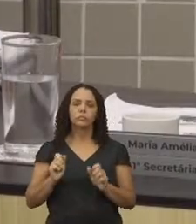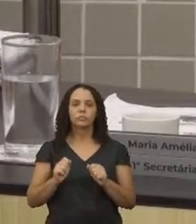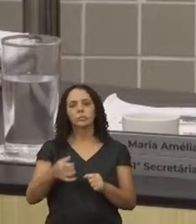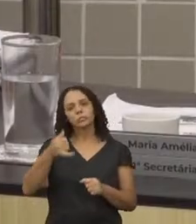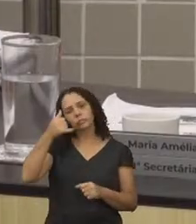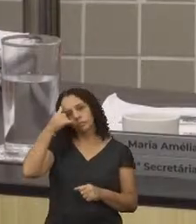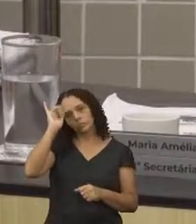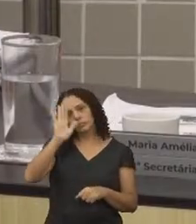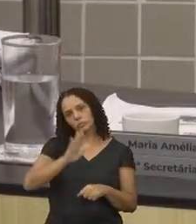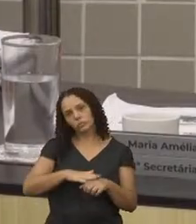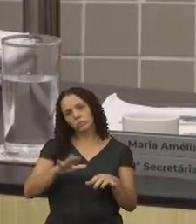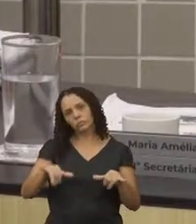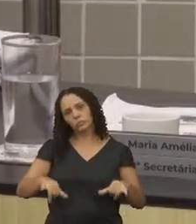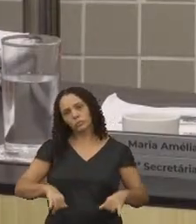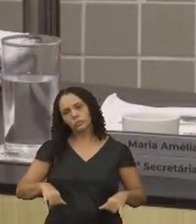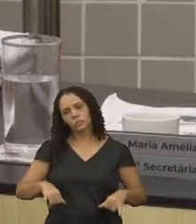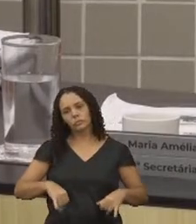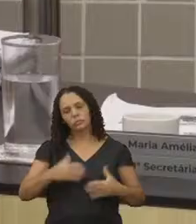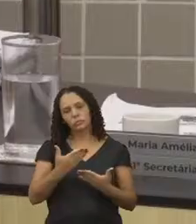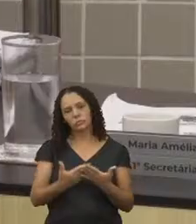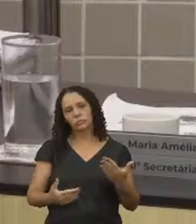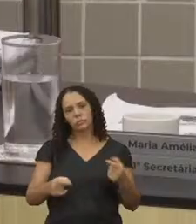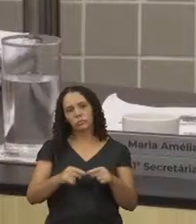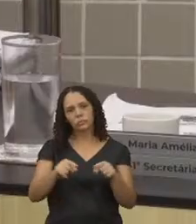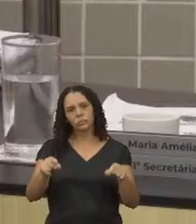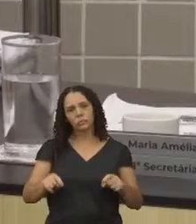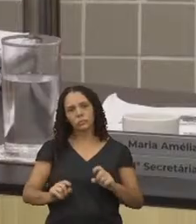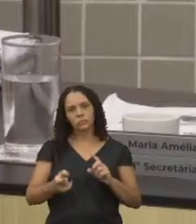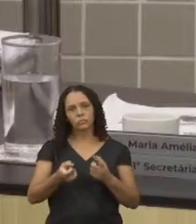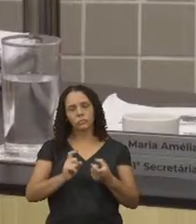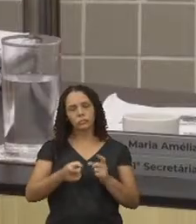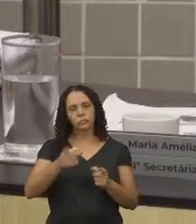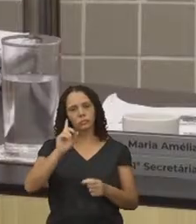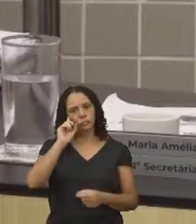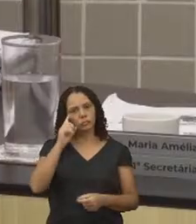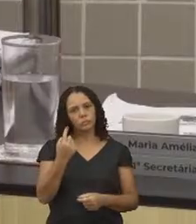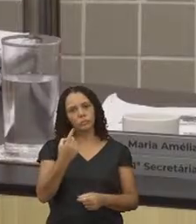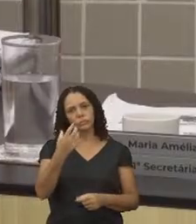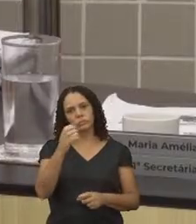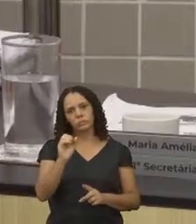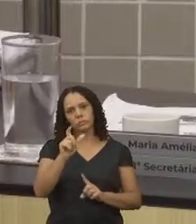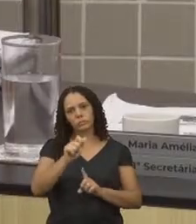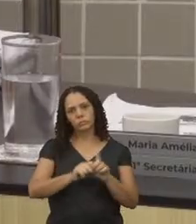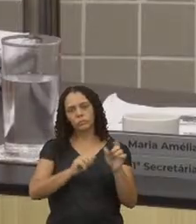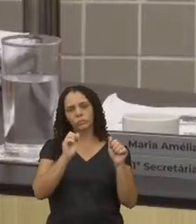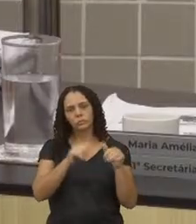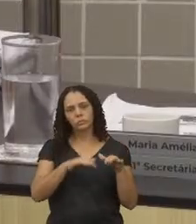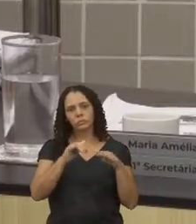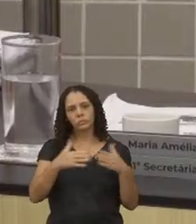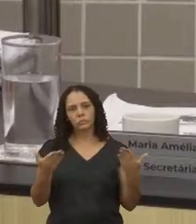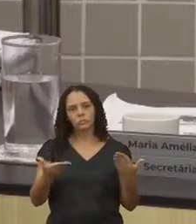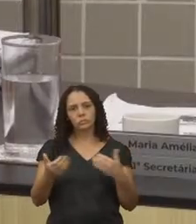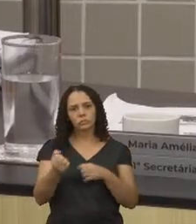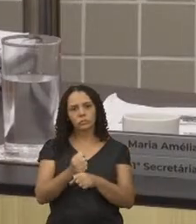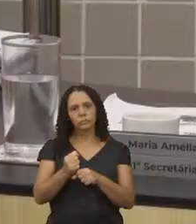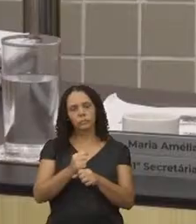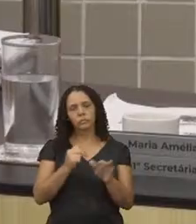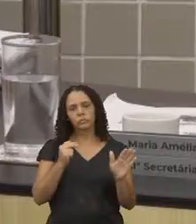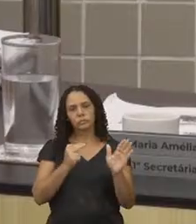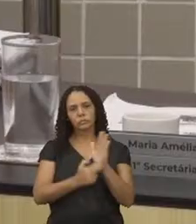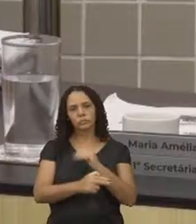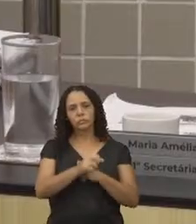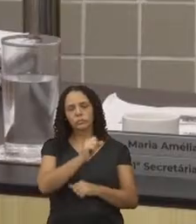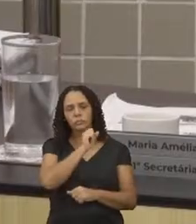evitar mais sofrimentos e perdas. Sala das Sessões, 10 de setembro de 2025, Silfarnes, Cidade de Salvador.